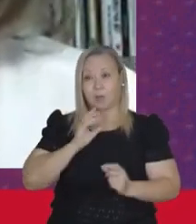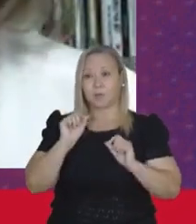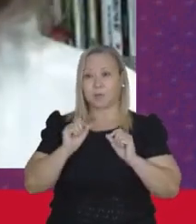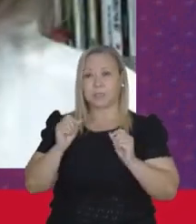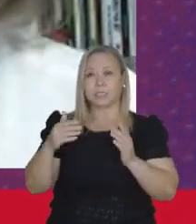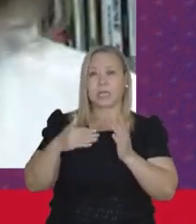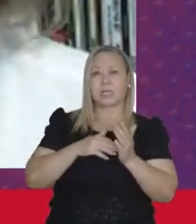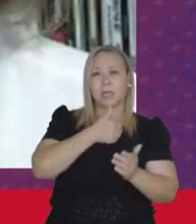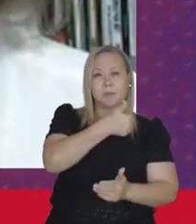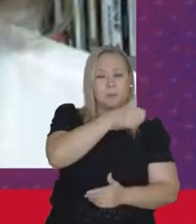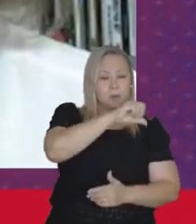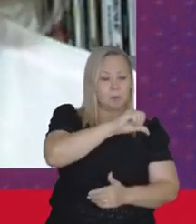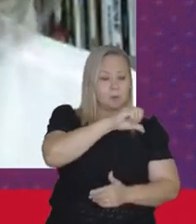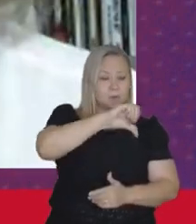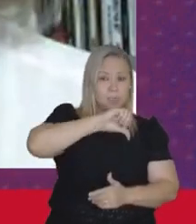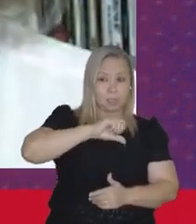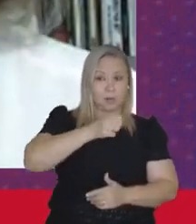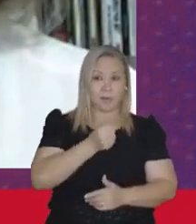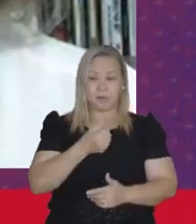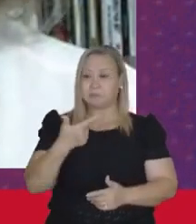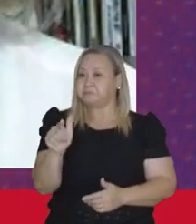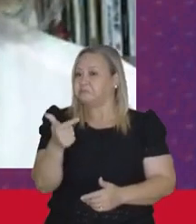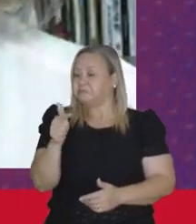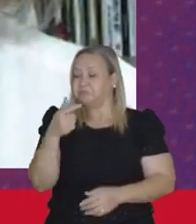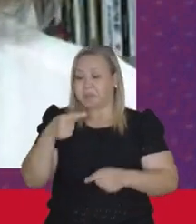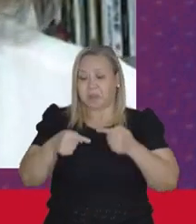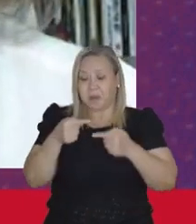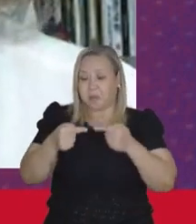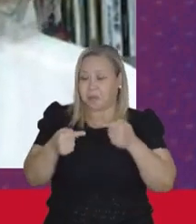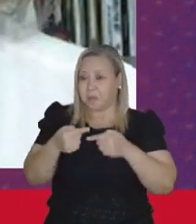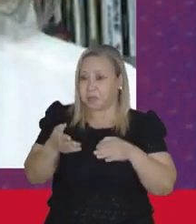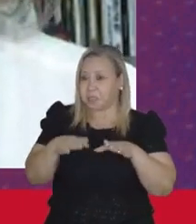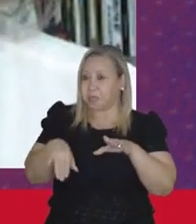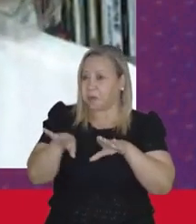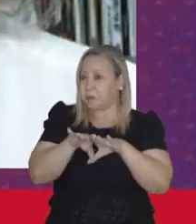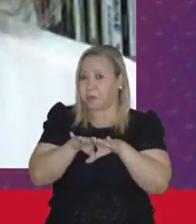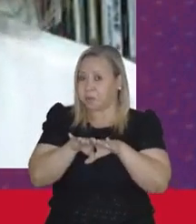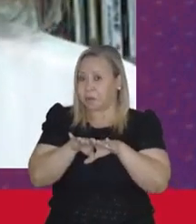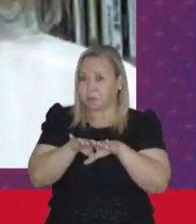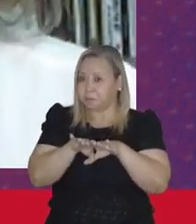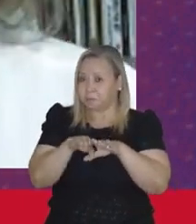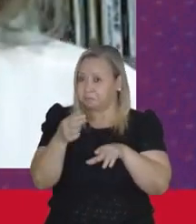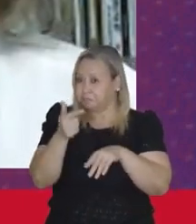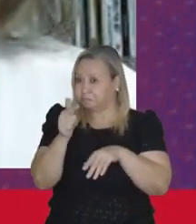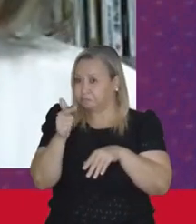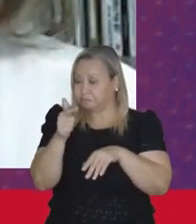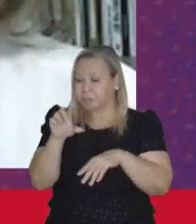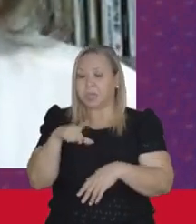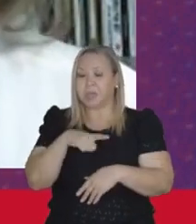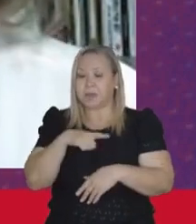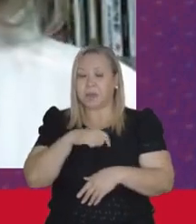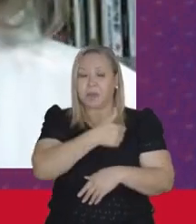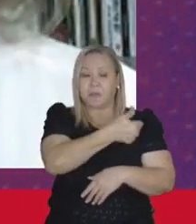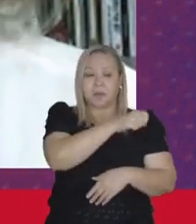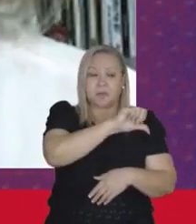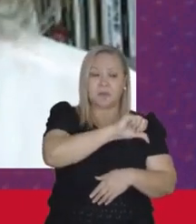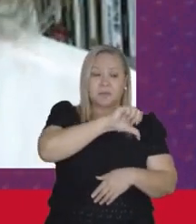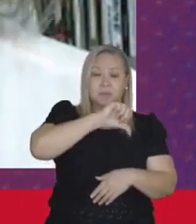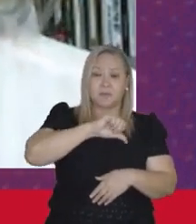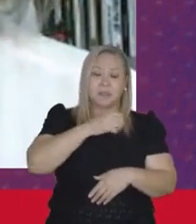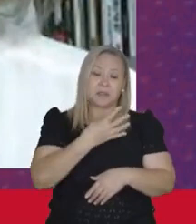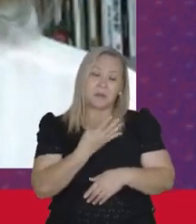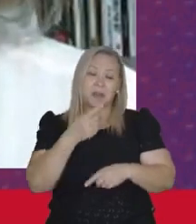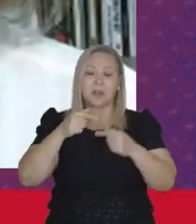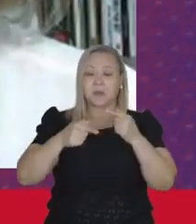até 1998, nós não tínhamos uma política de inclusão. Nós tivemos, em 1994,